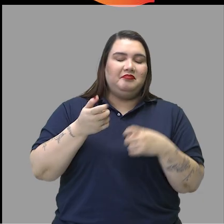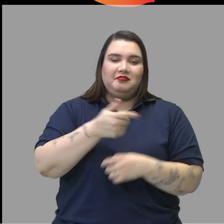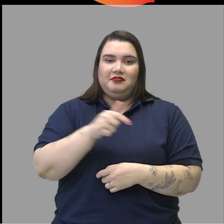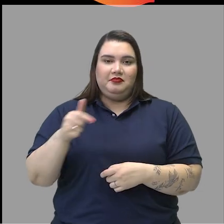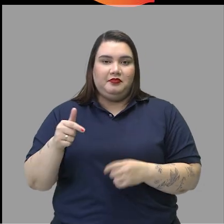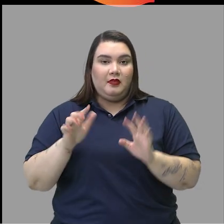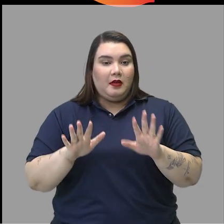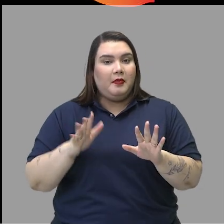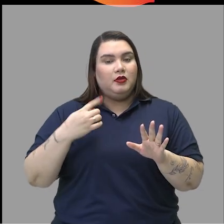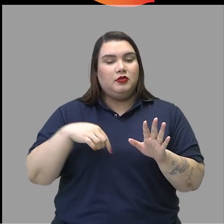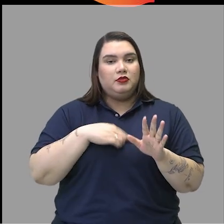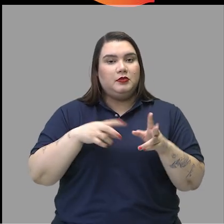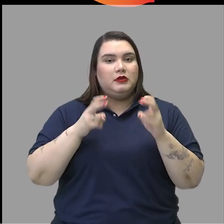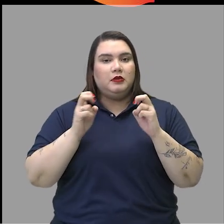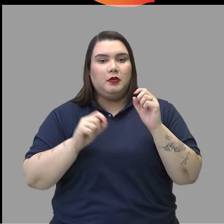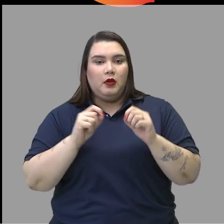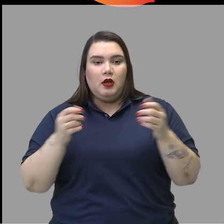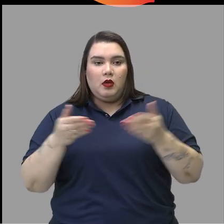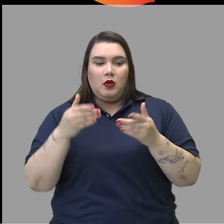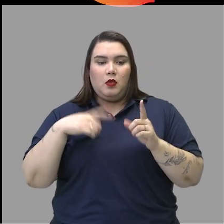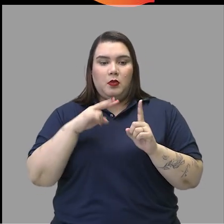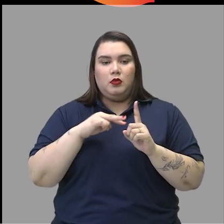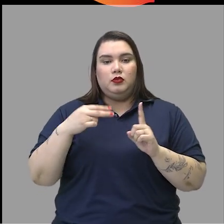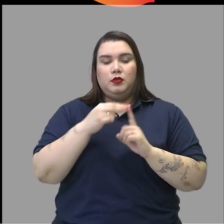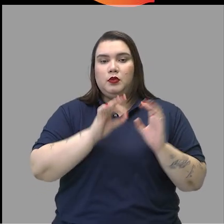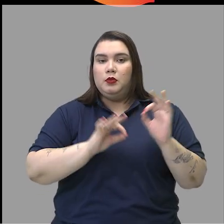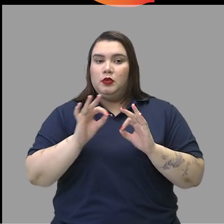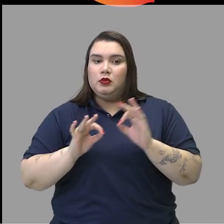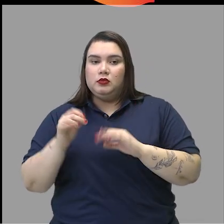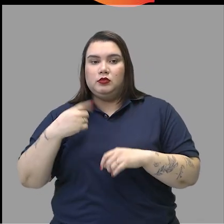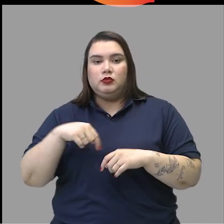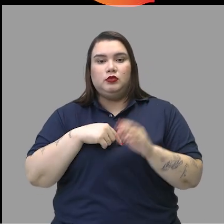A diferença é que agora nós estamos olhando para um processo